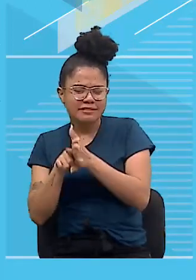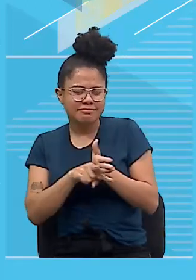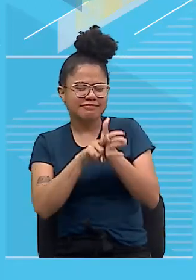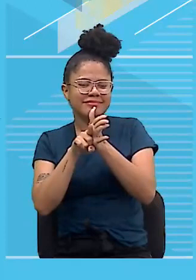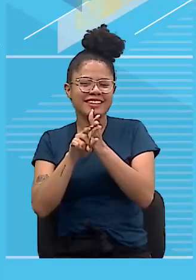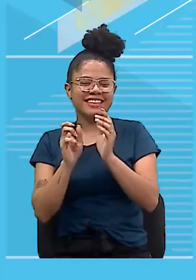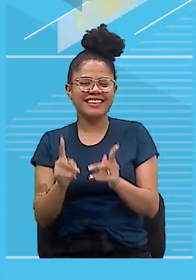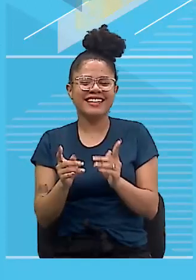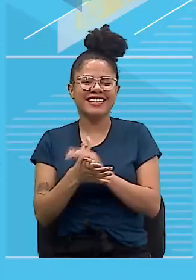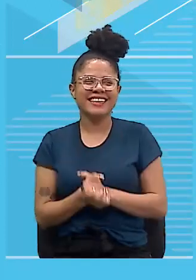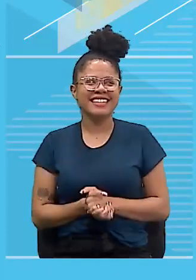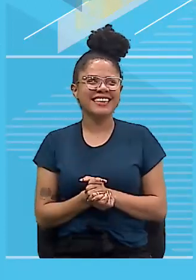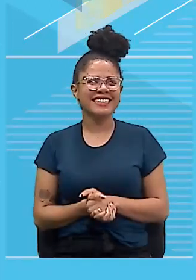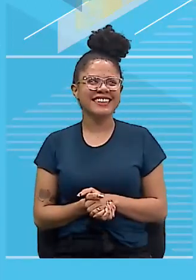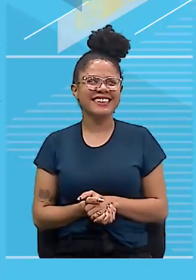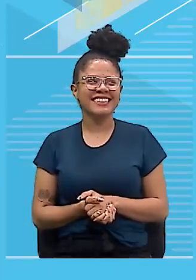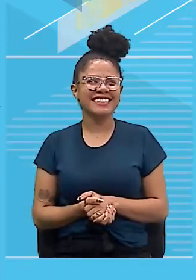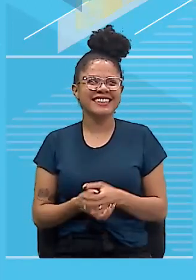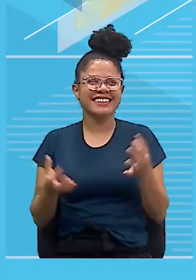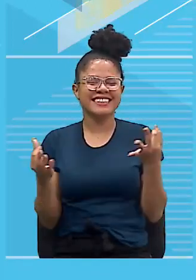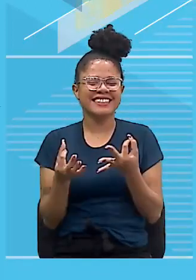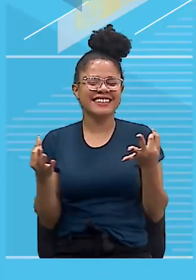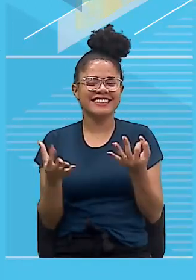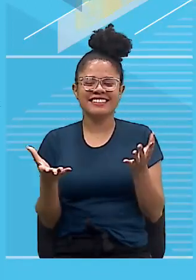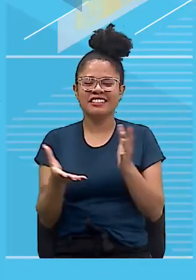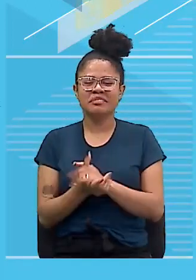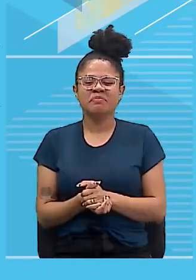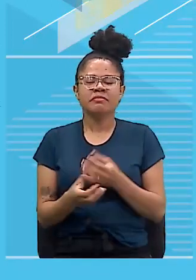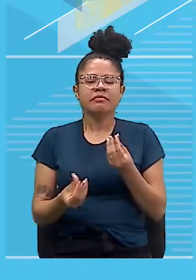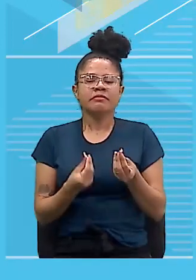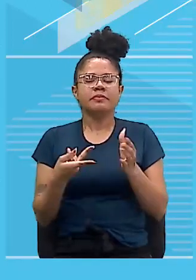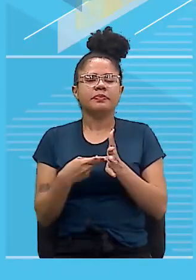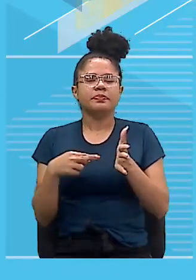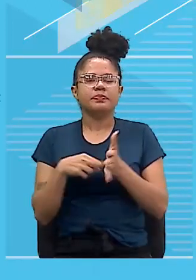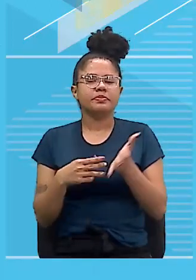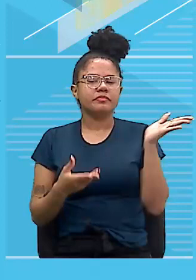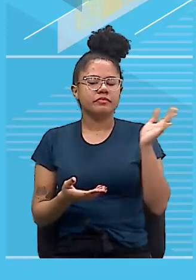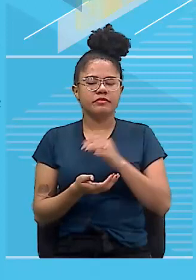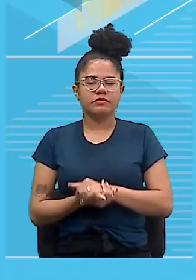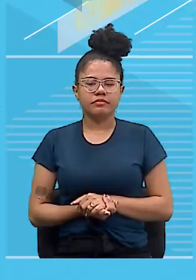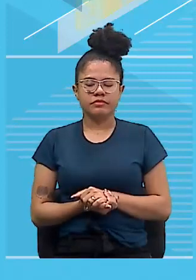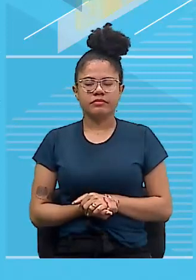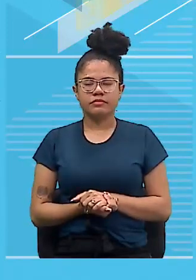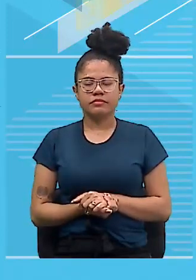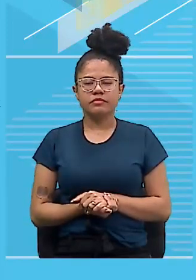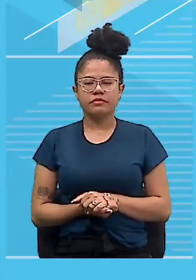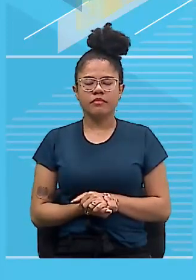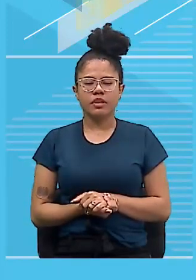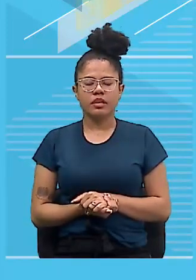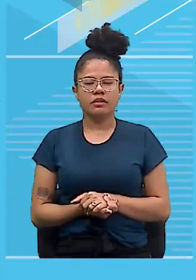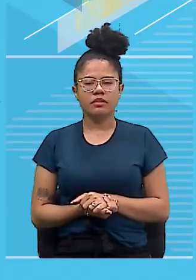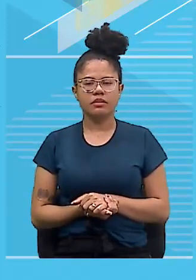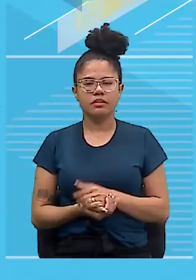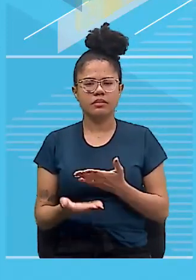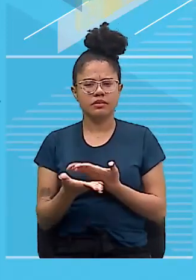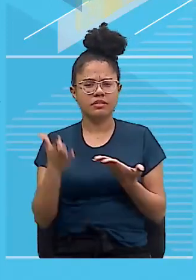tudo bem é impressionante o que é que significa boku haram galera Você sabe o que é que